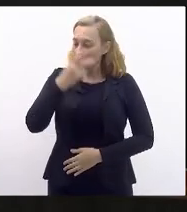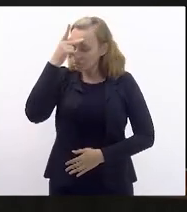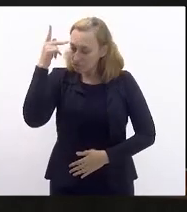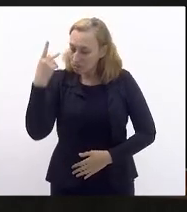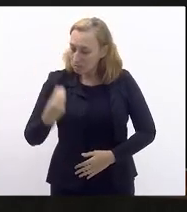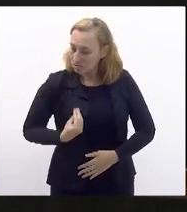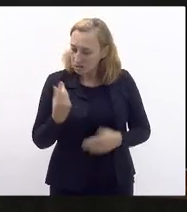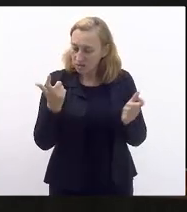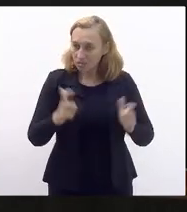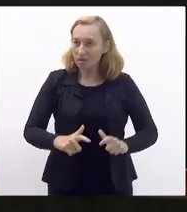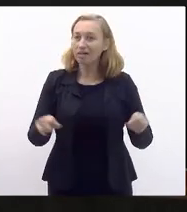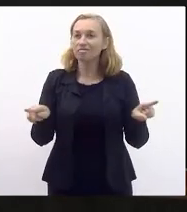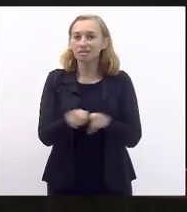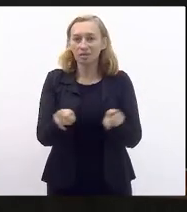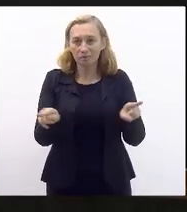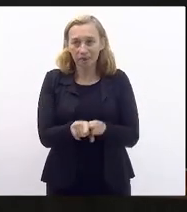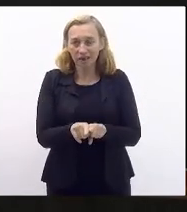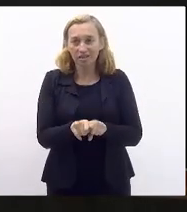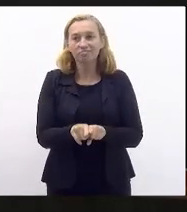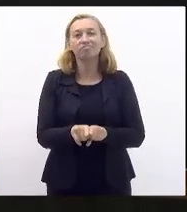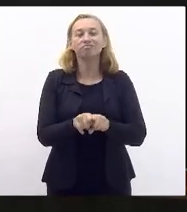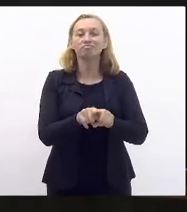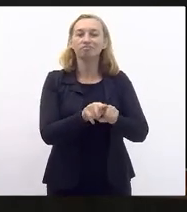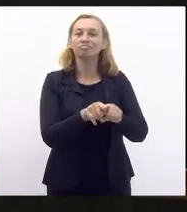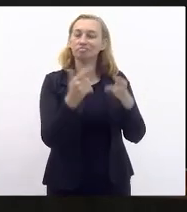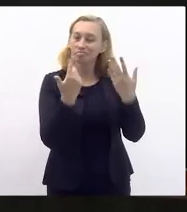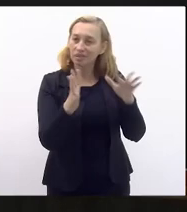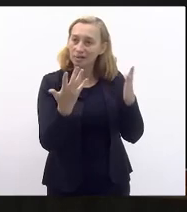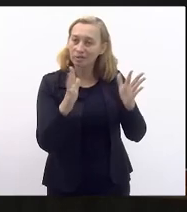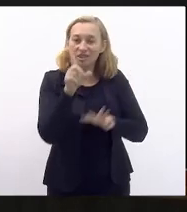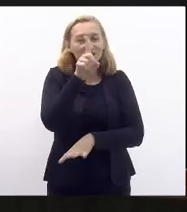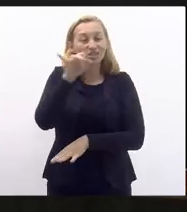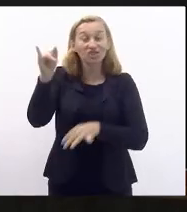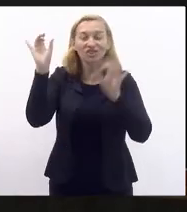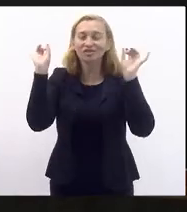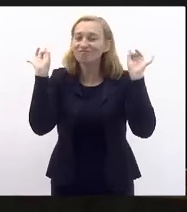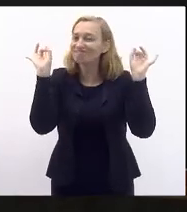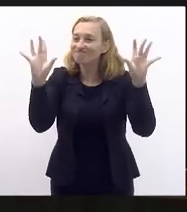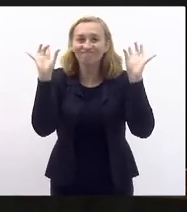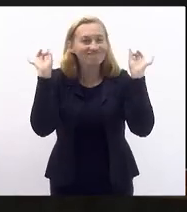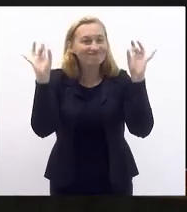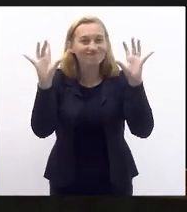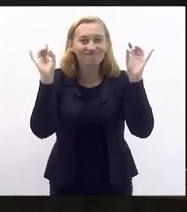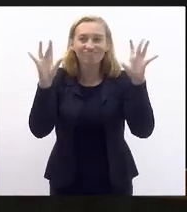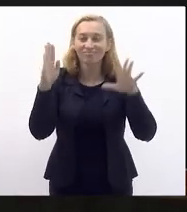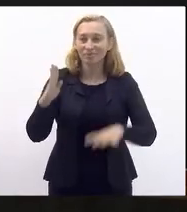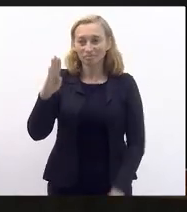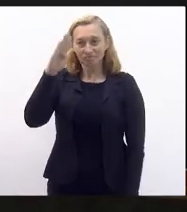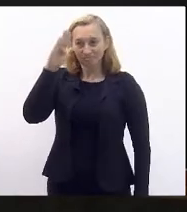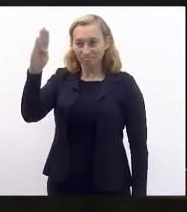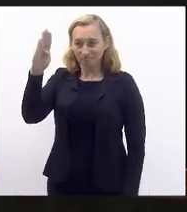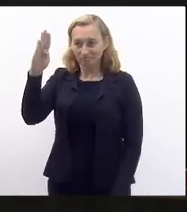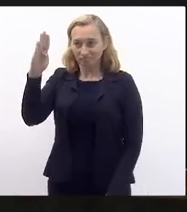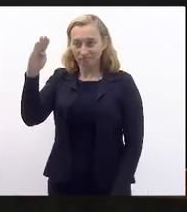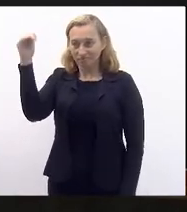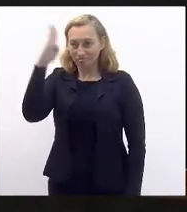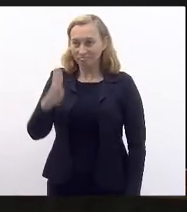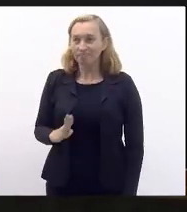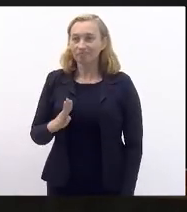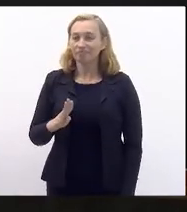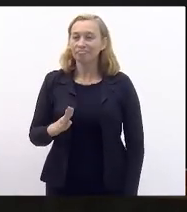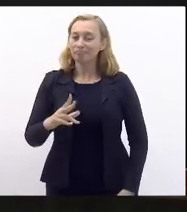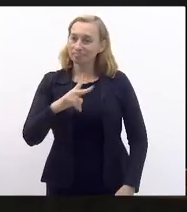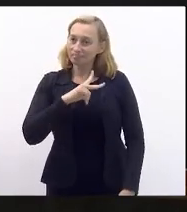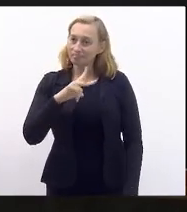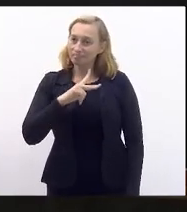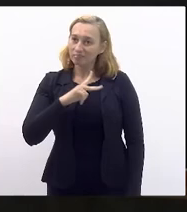aqui presente também nos prestigiando nesse dia tão especial para o exército brasileiro em particular